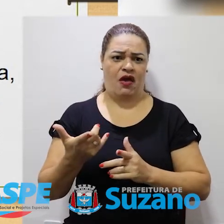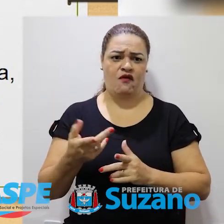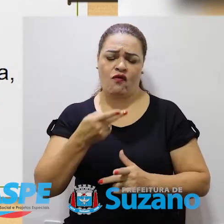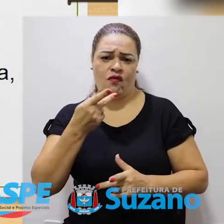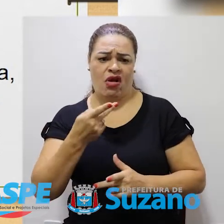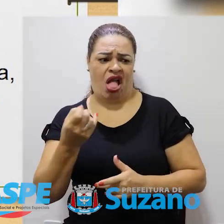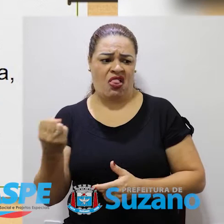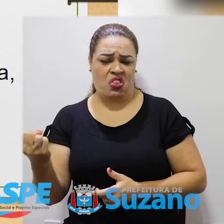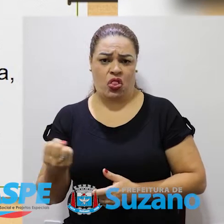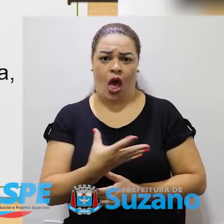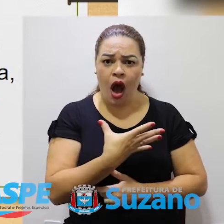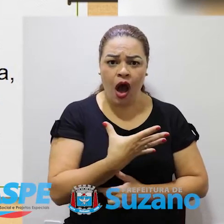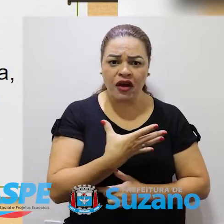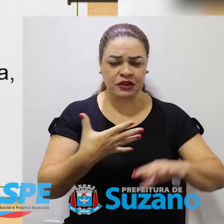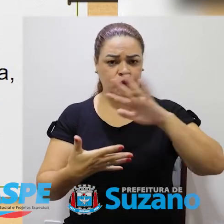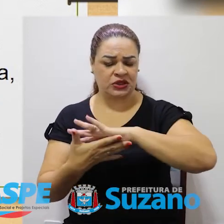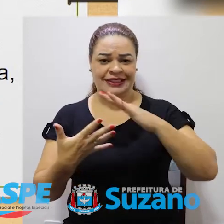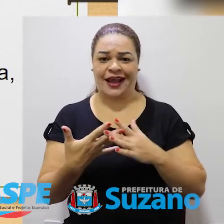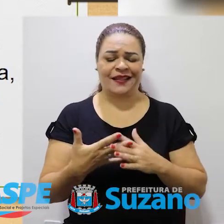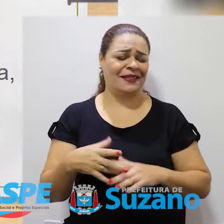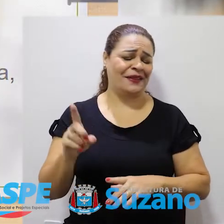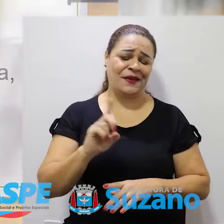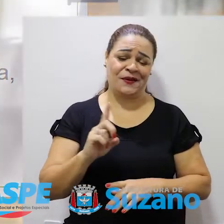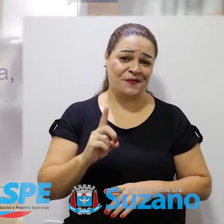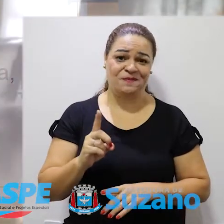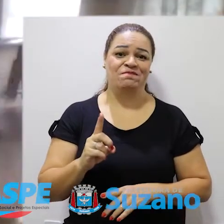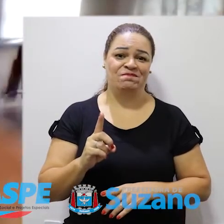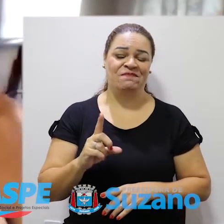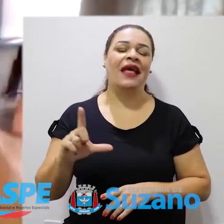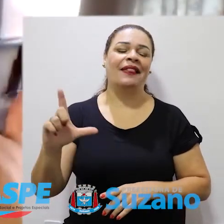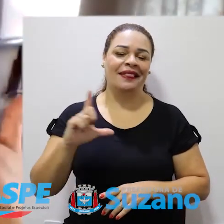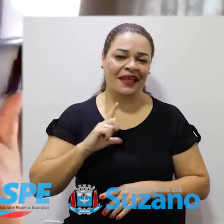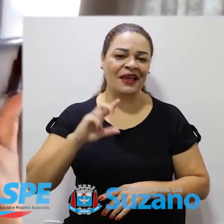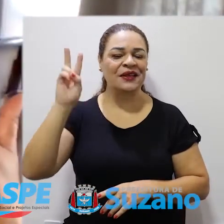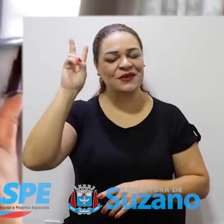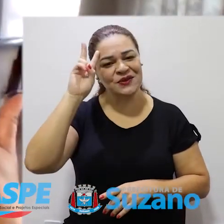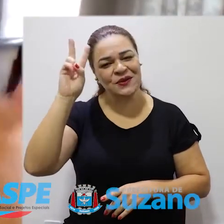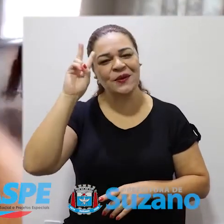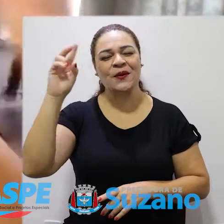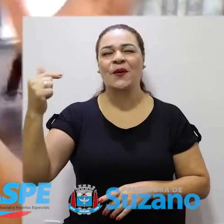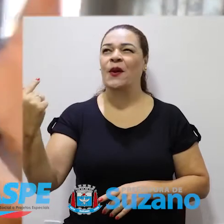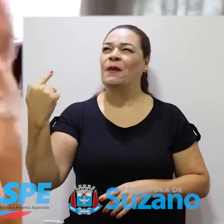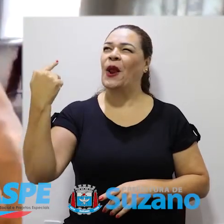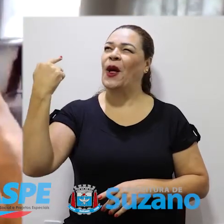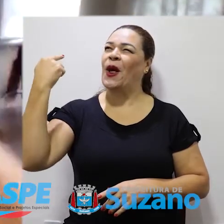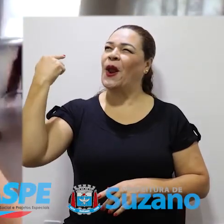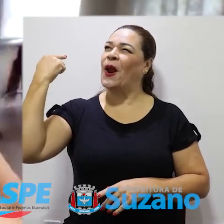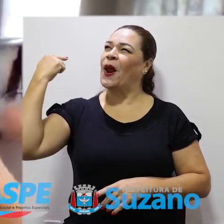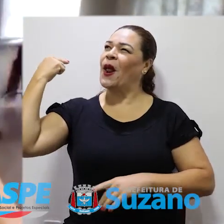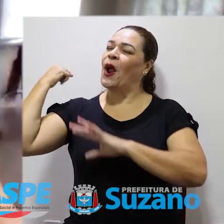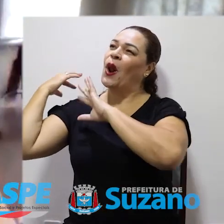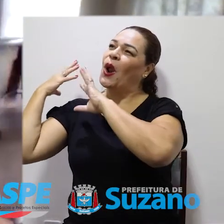ela tem uma tradição, ela tem uma organização, ela já tem história, né? Mas a gente não tem essa língua compartilhada, por exemplo,